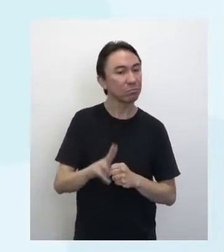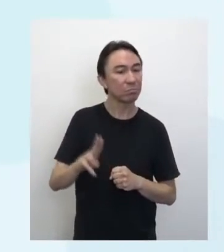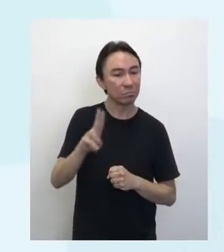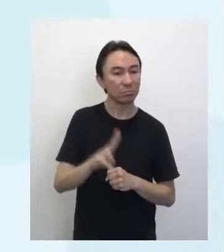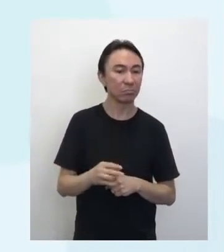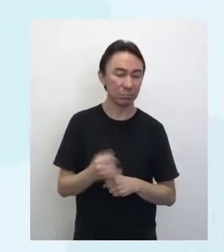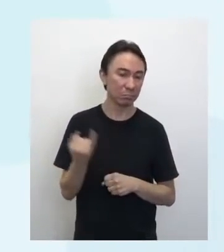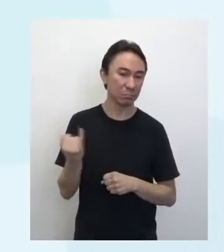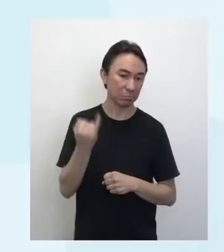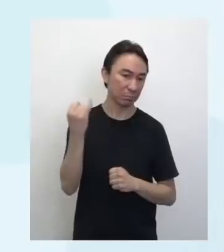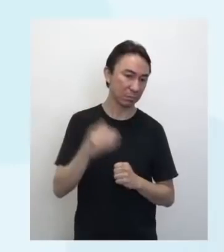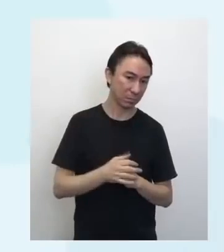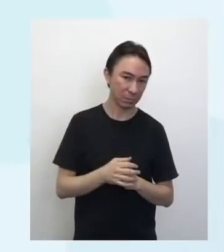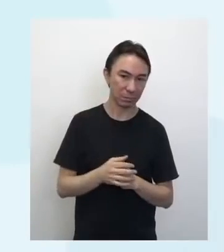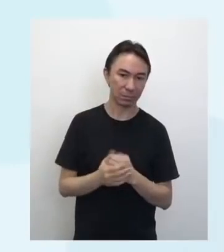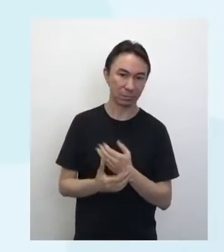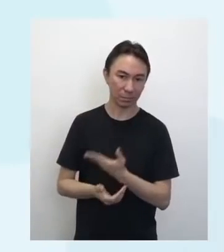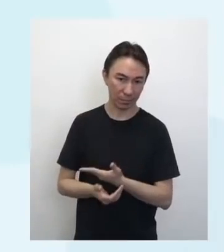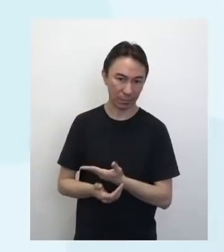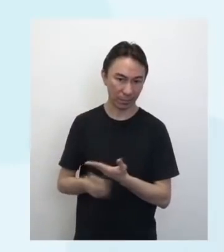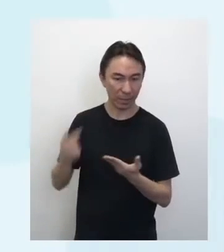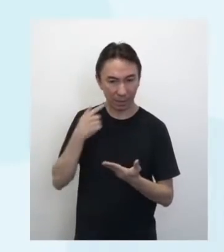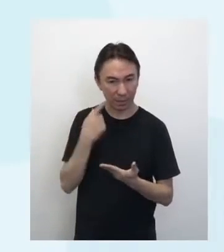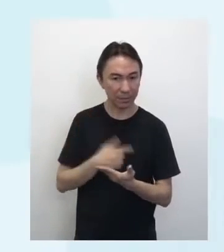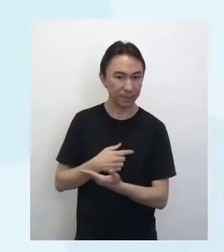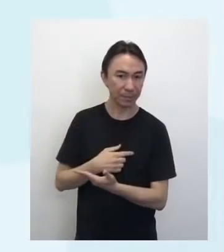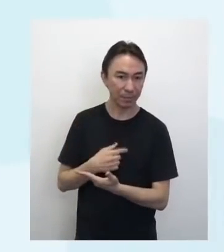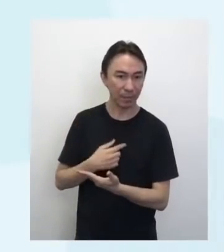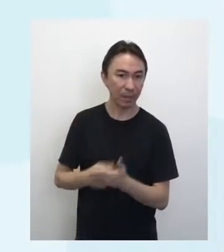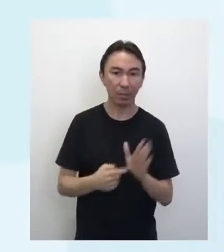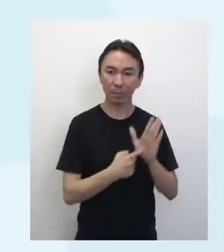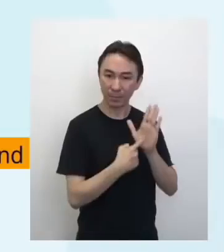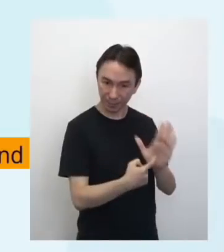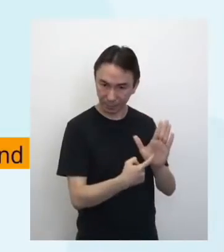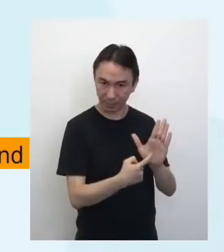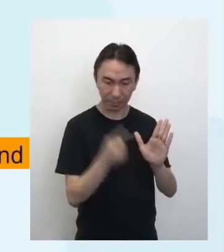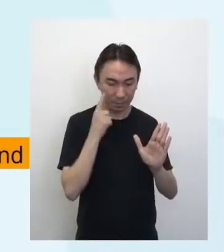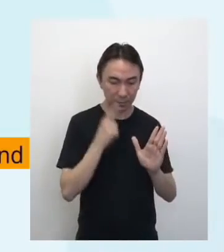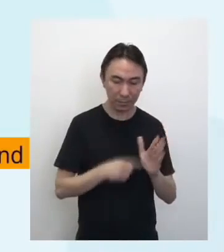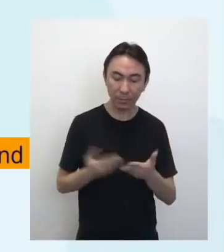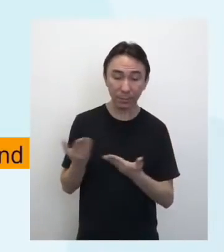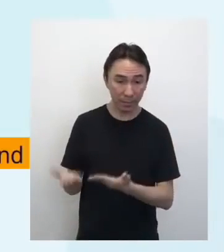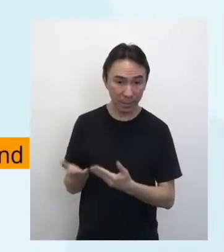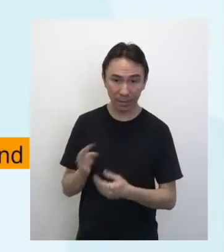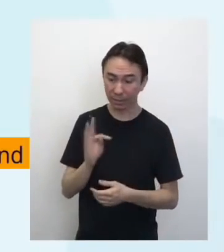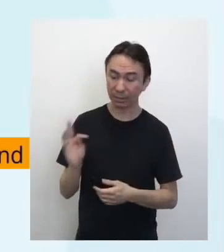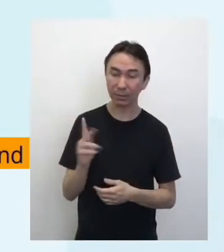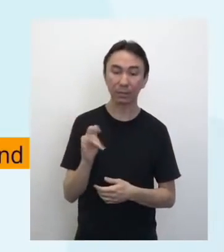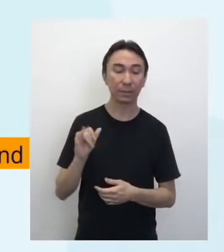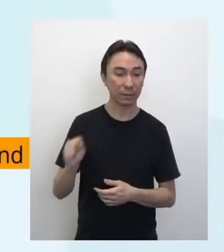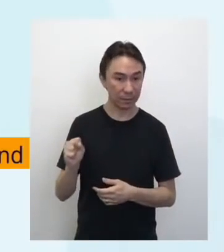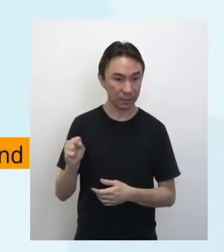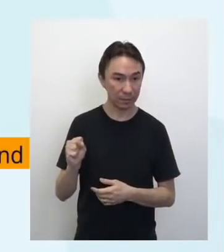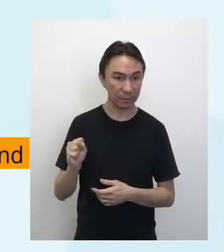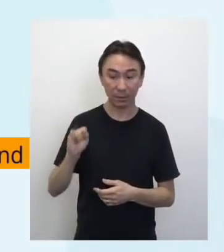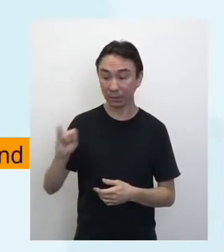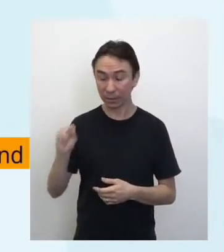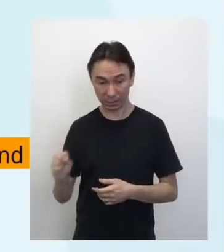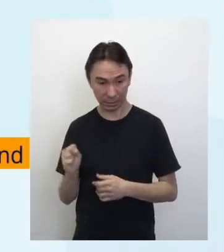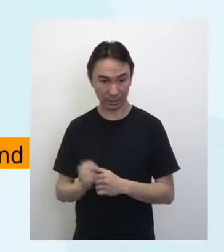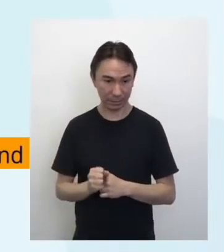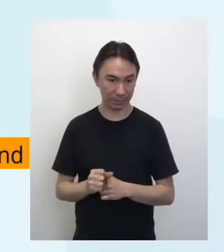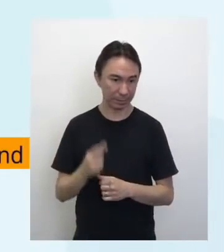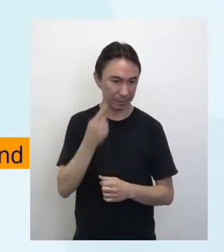apresentar cê vai falar de ver se eles a recitação esta é OK futebol mas professores aqui é de